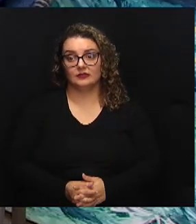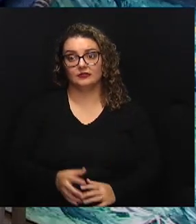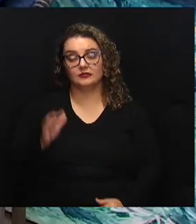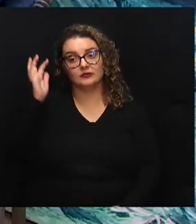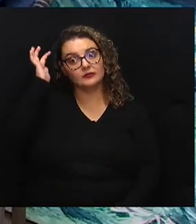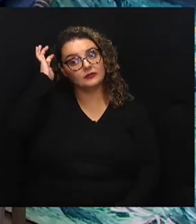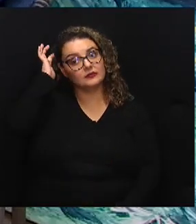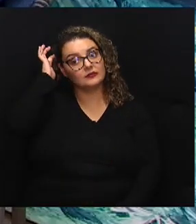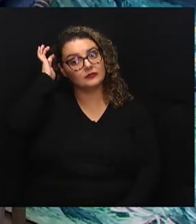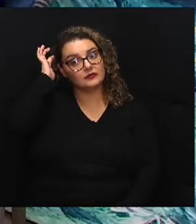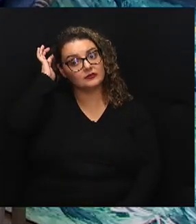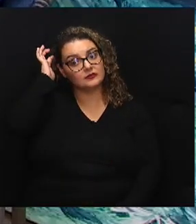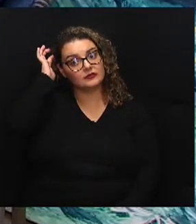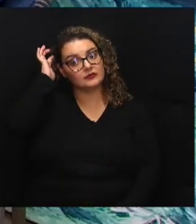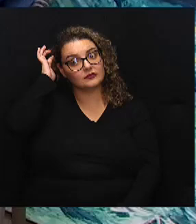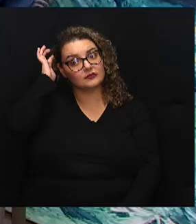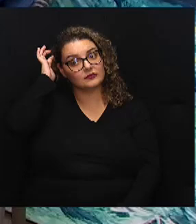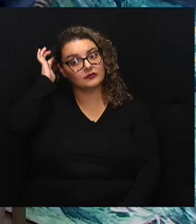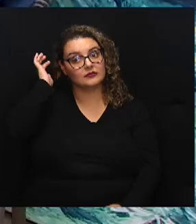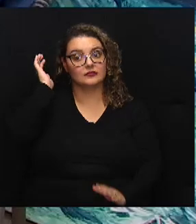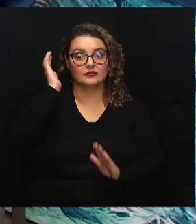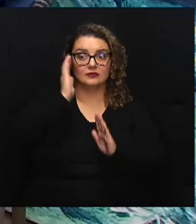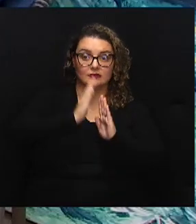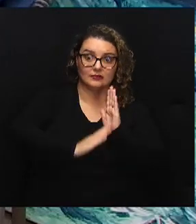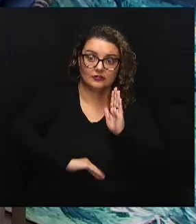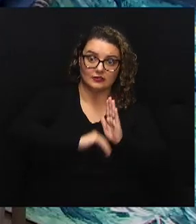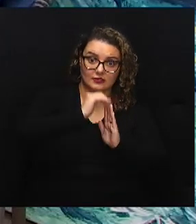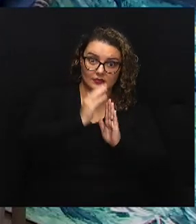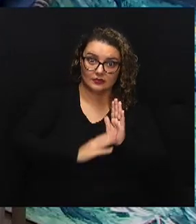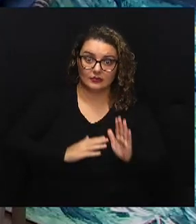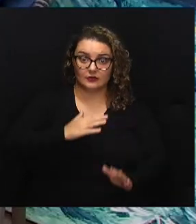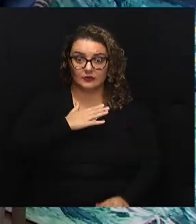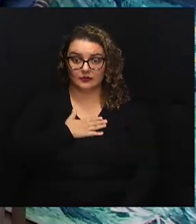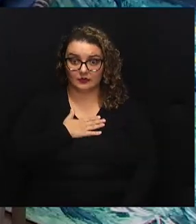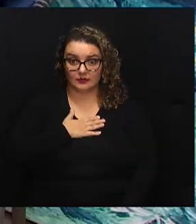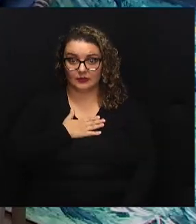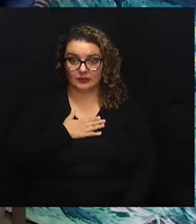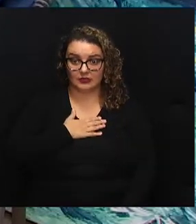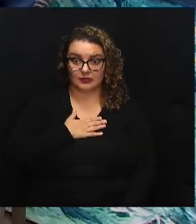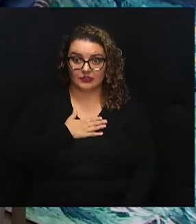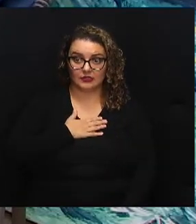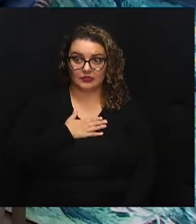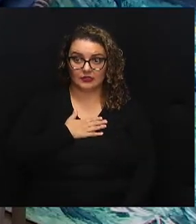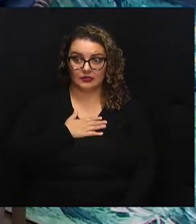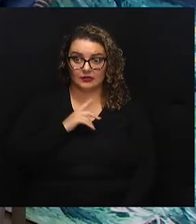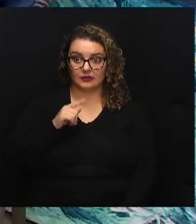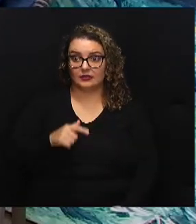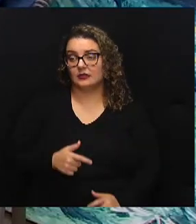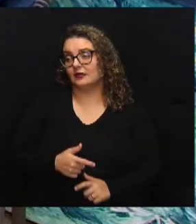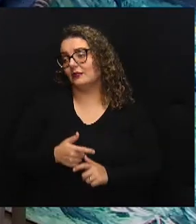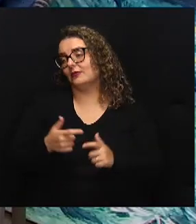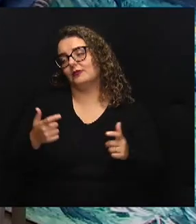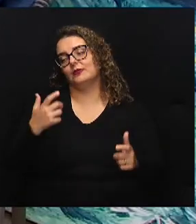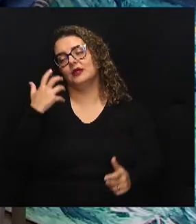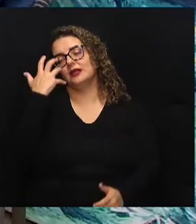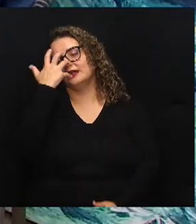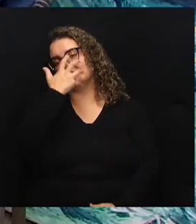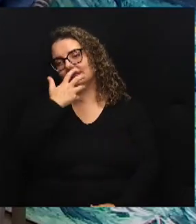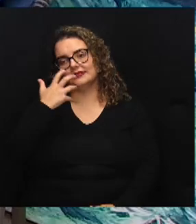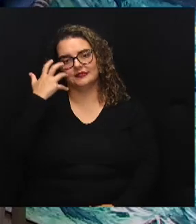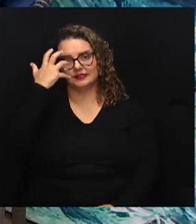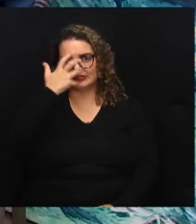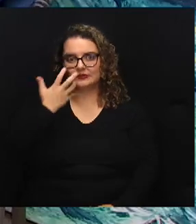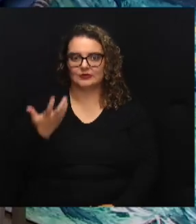com a pintura. Para mim, é uma grande paixão. Eu